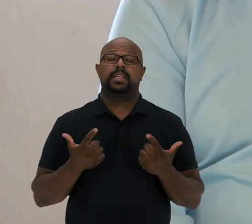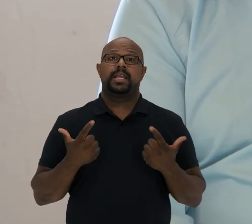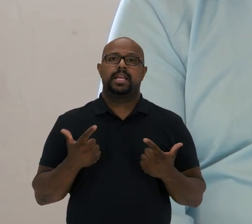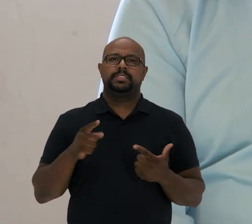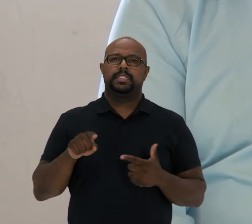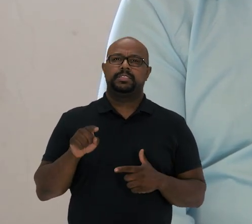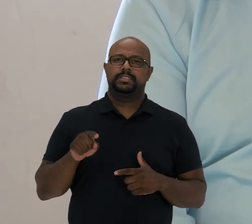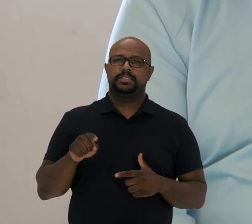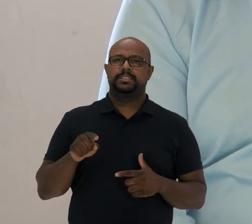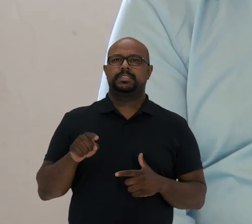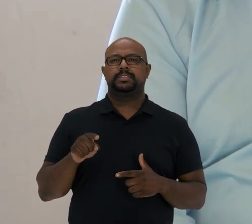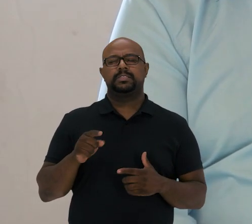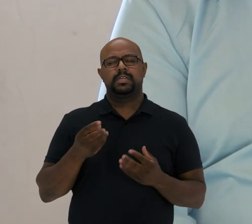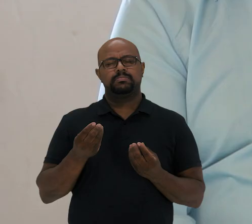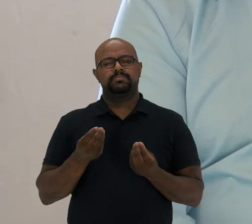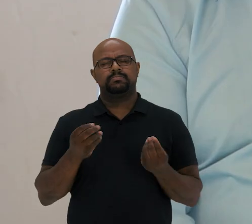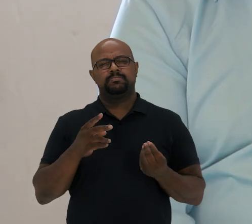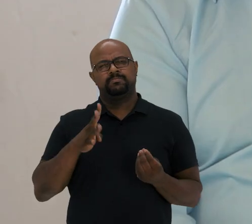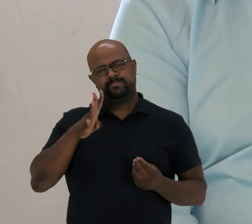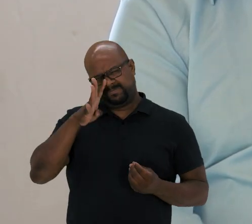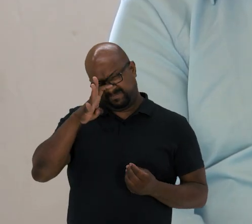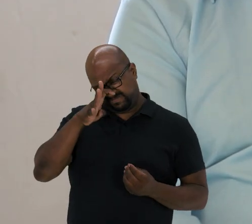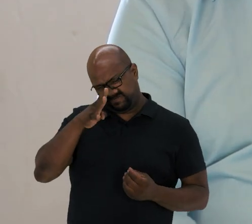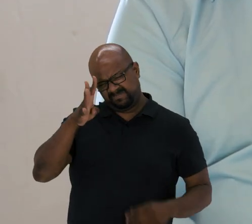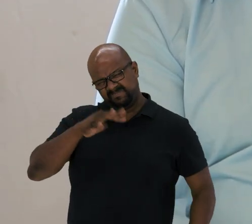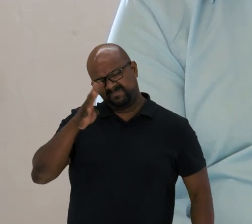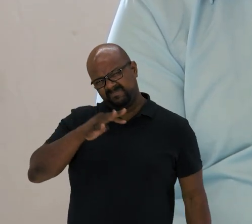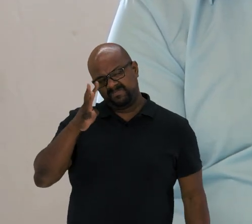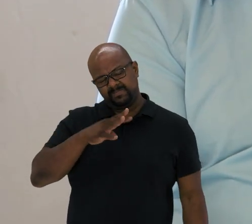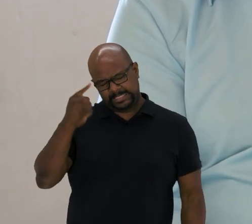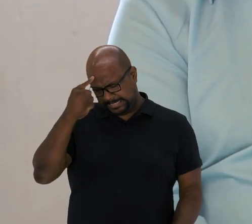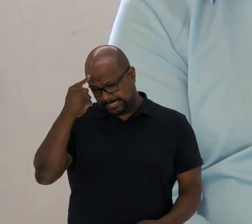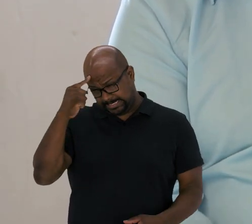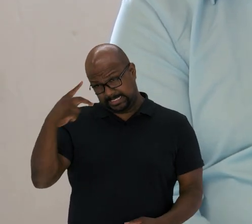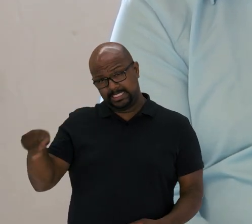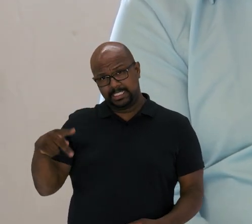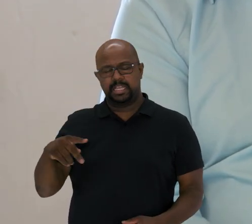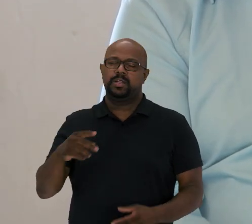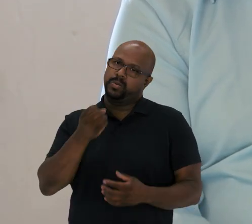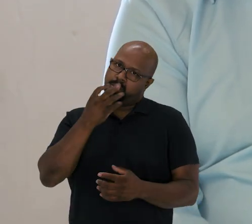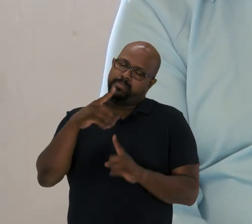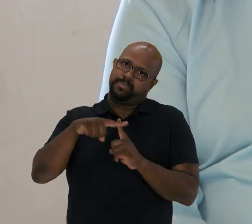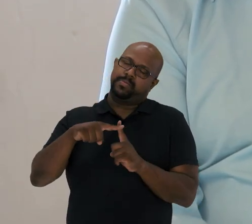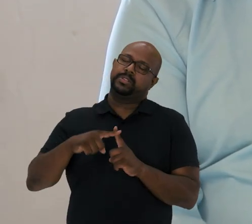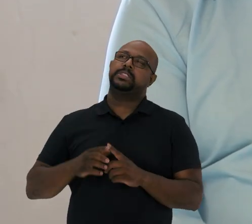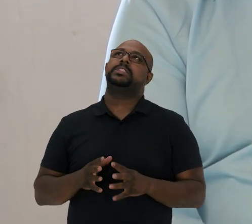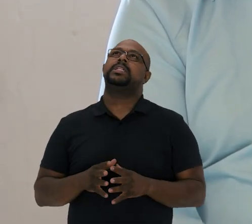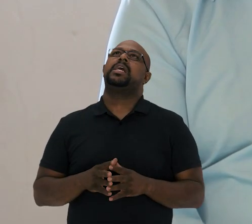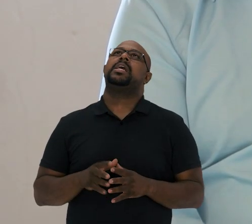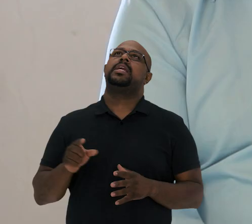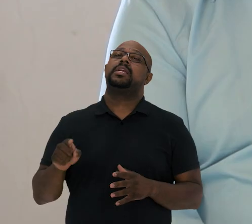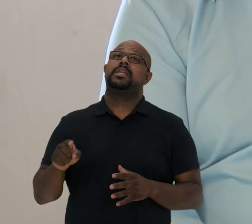graças a essa tenacidade, essa obstinação, essa obsessão dele, no bom sentido,